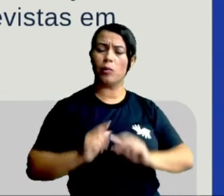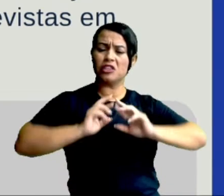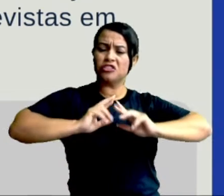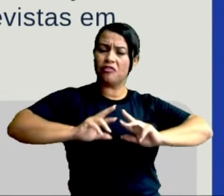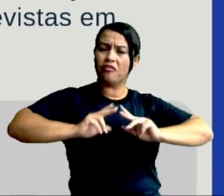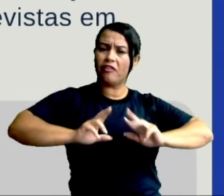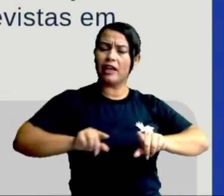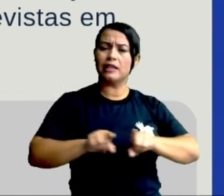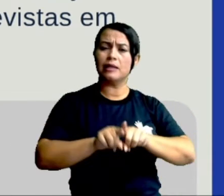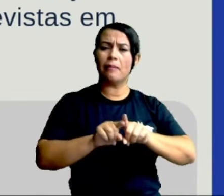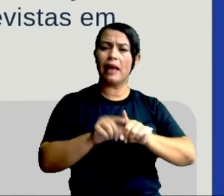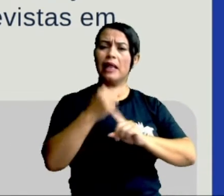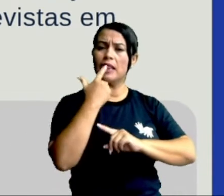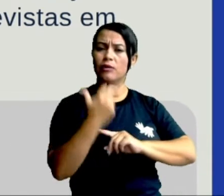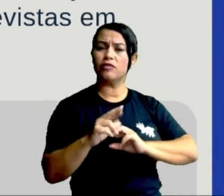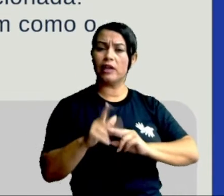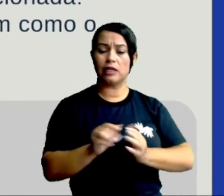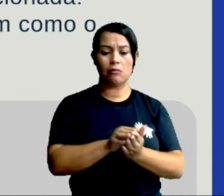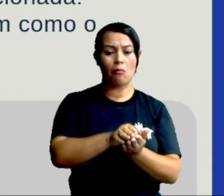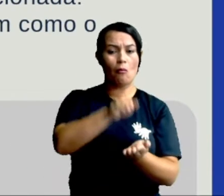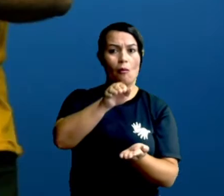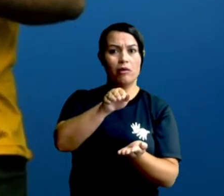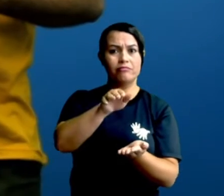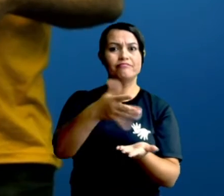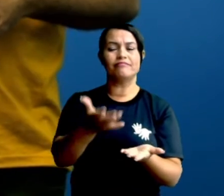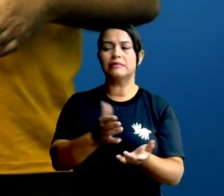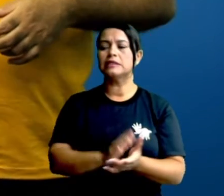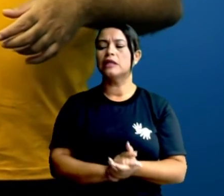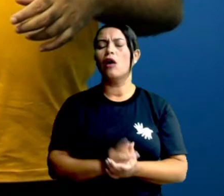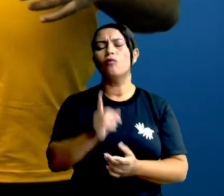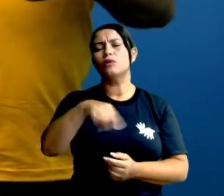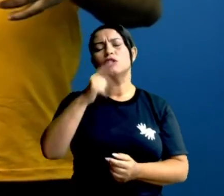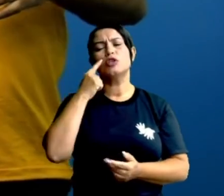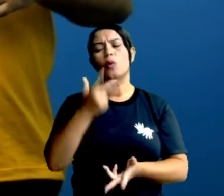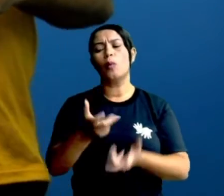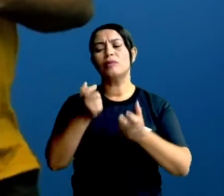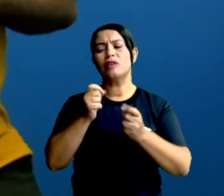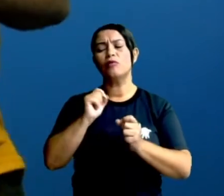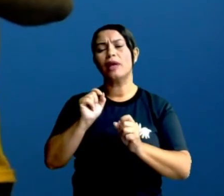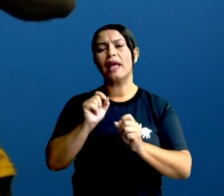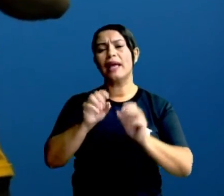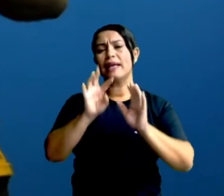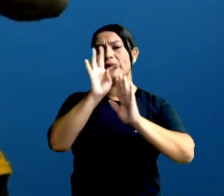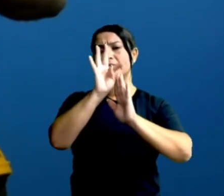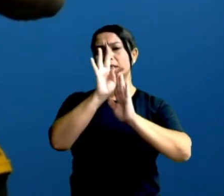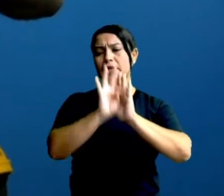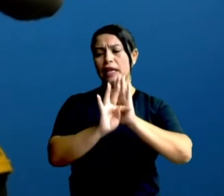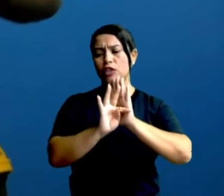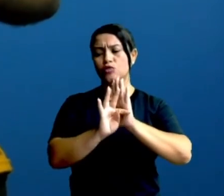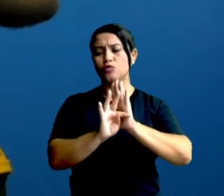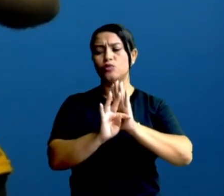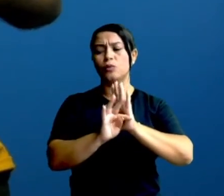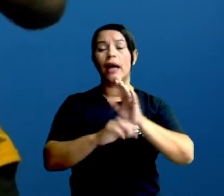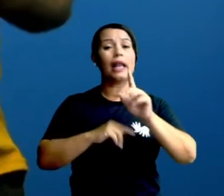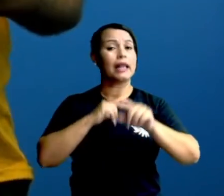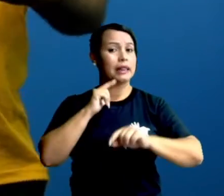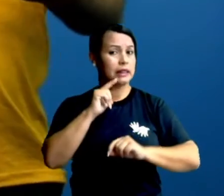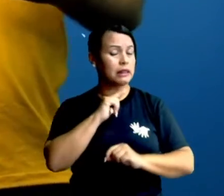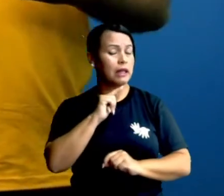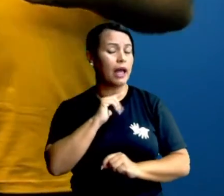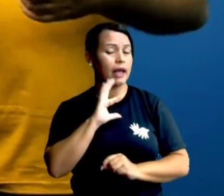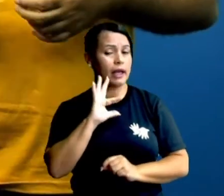livros, pacotes. Vocês observem aí que esse texto ele tem,